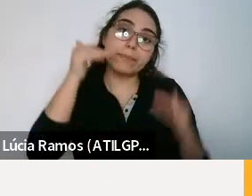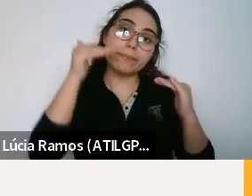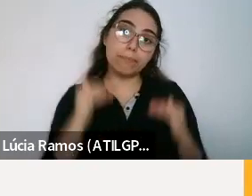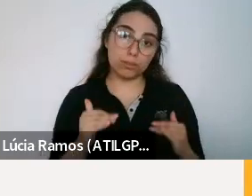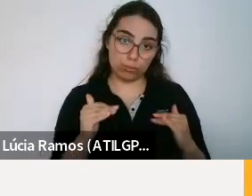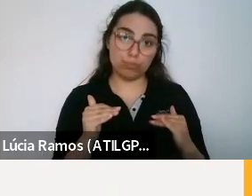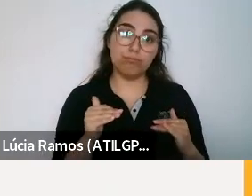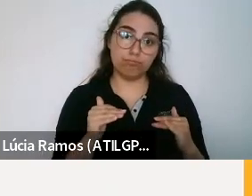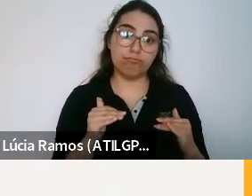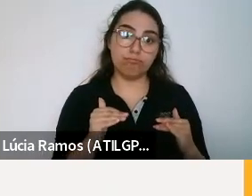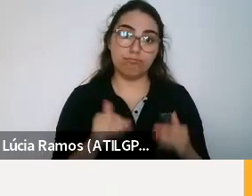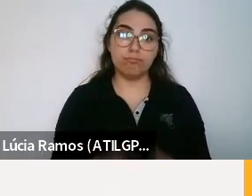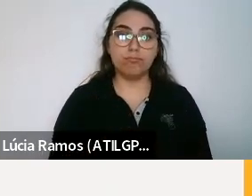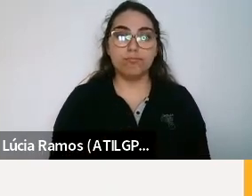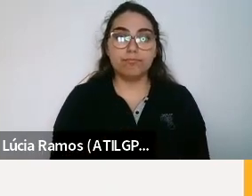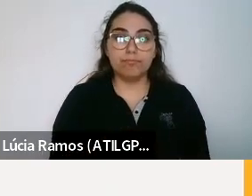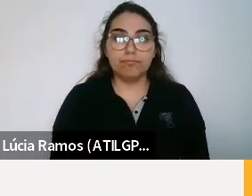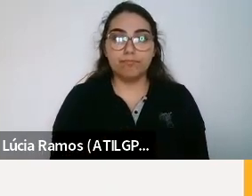série de situações.